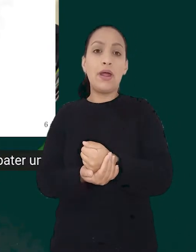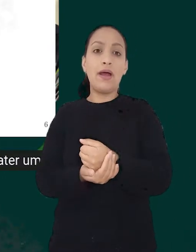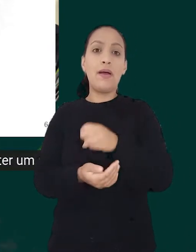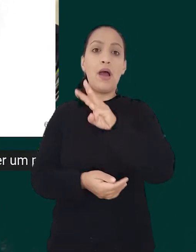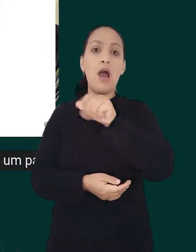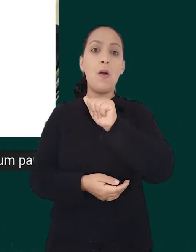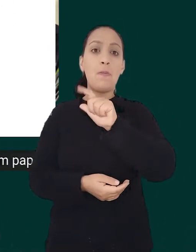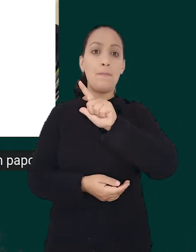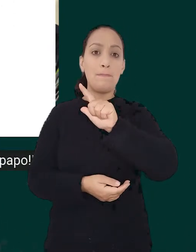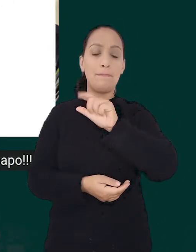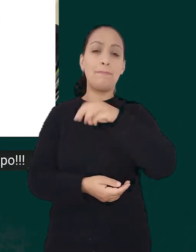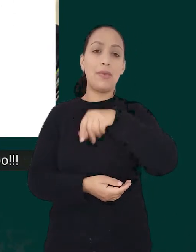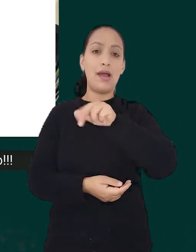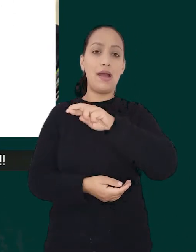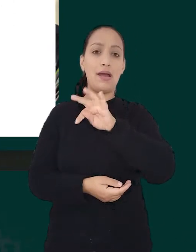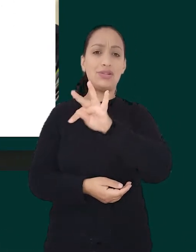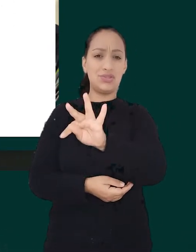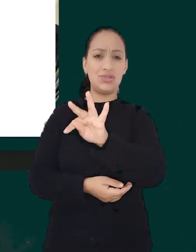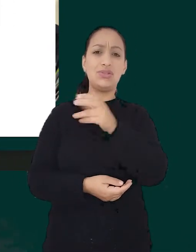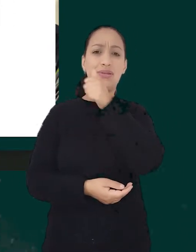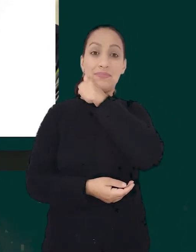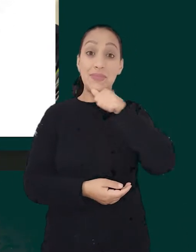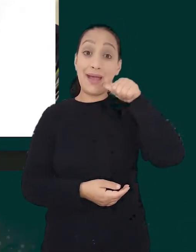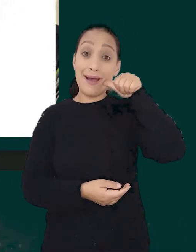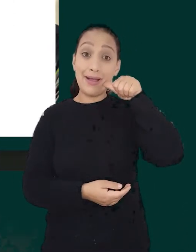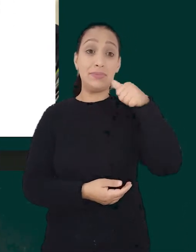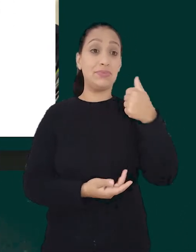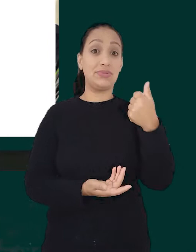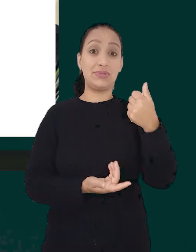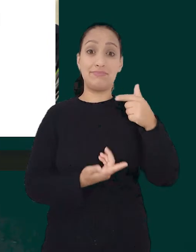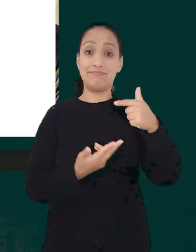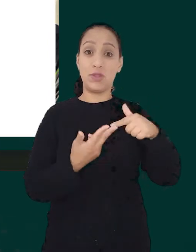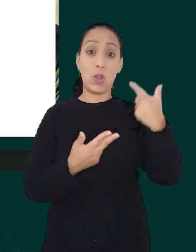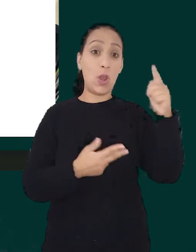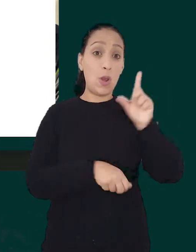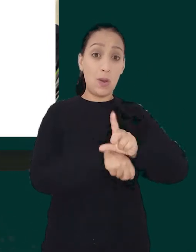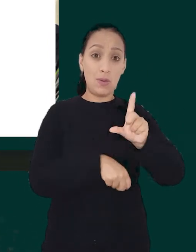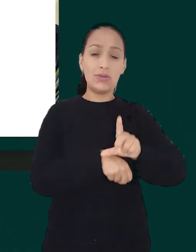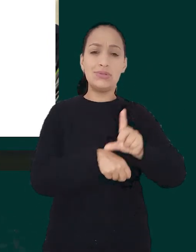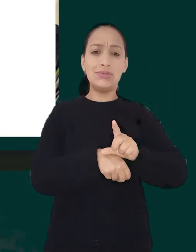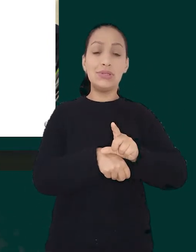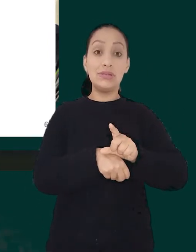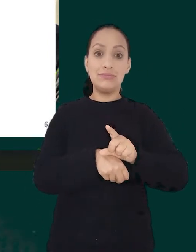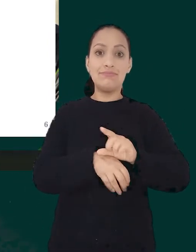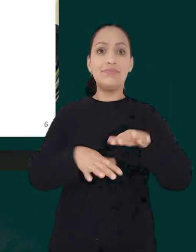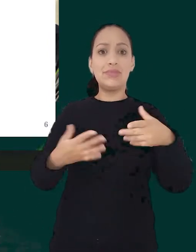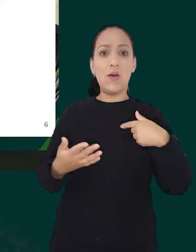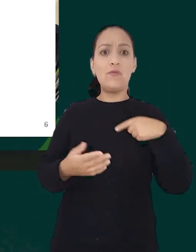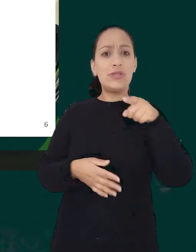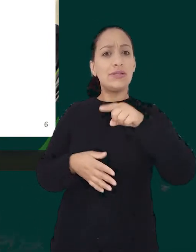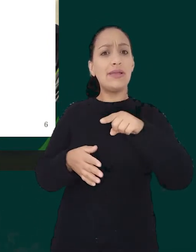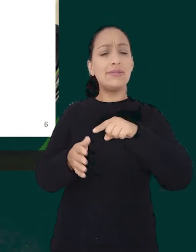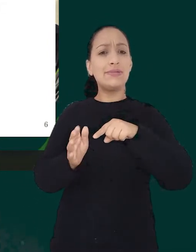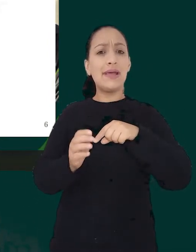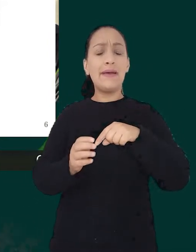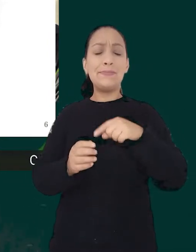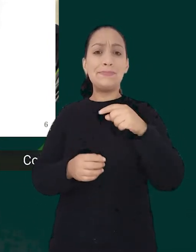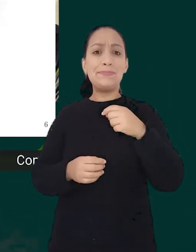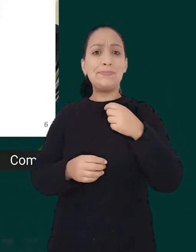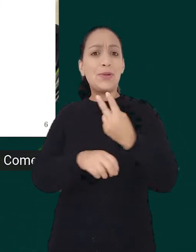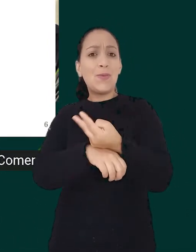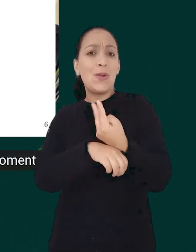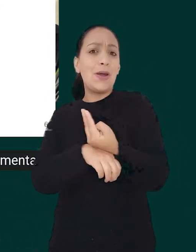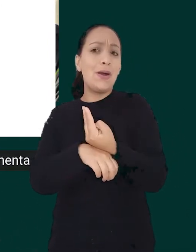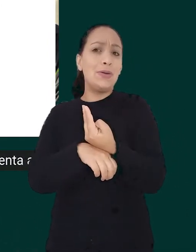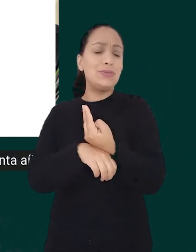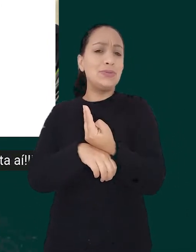Amazon, que existe toda essa relação daquilo que vocês estão buscando, estão procurando, têm interesse, conforme ele